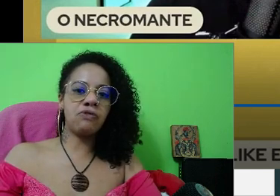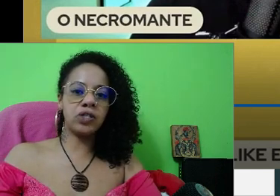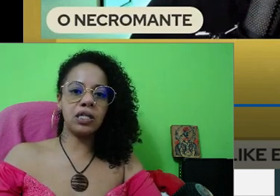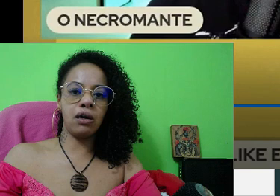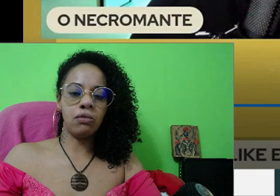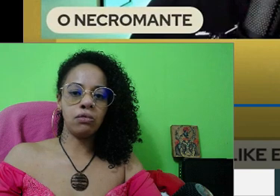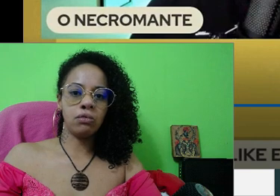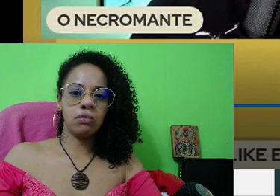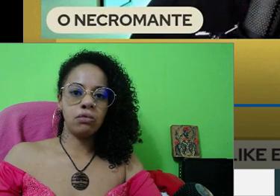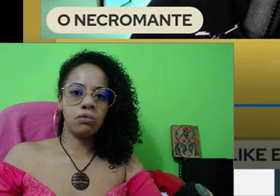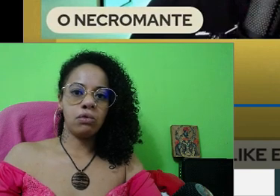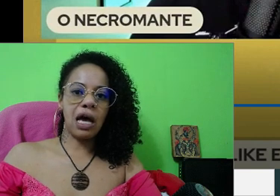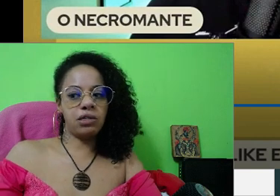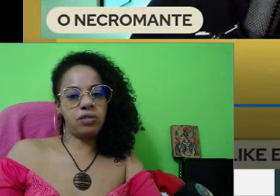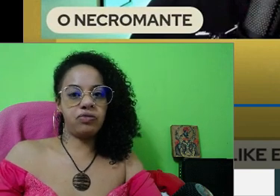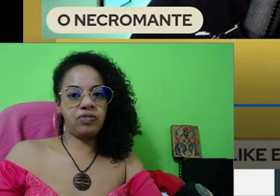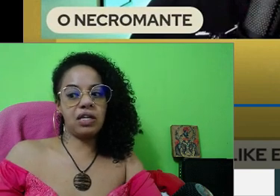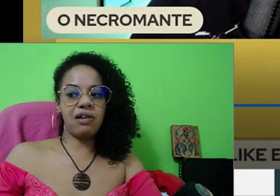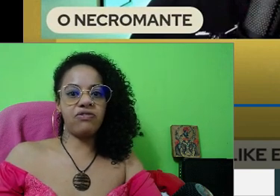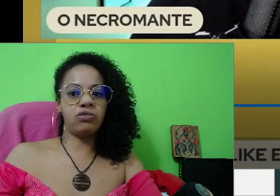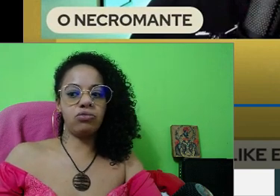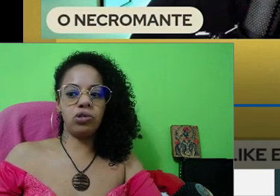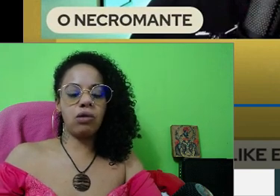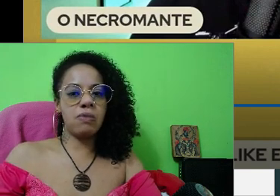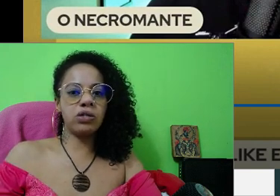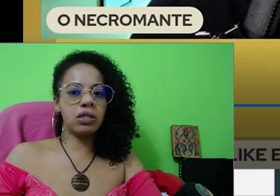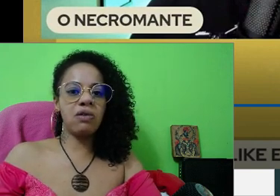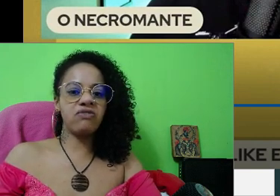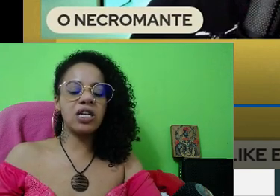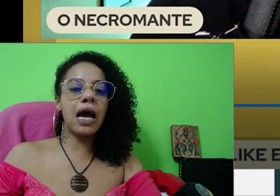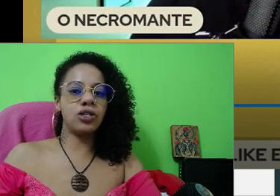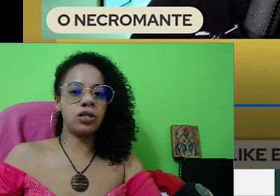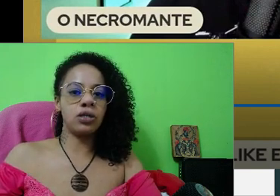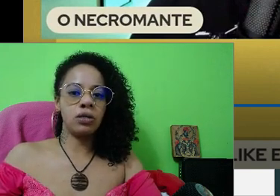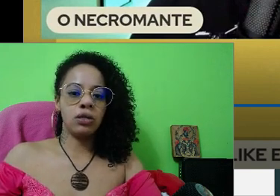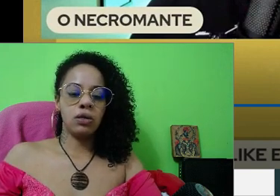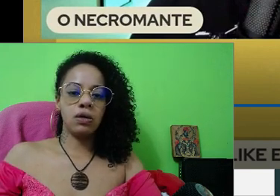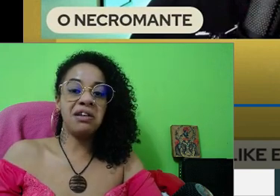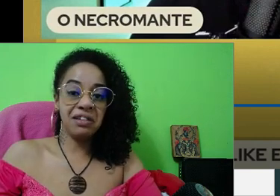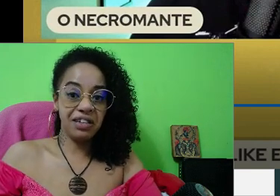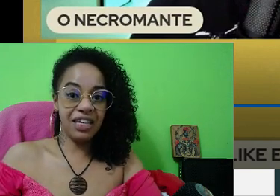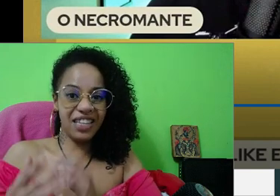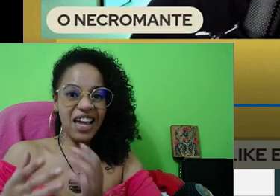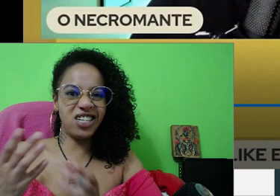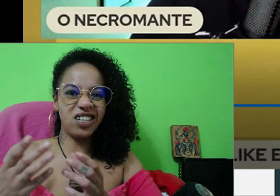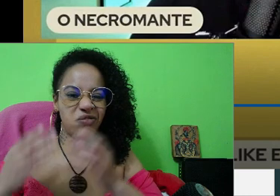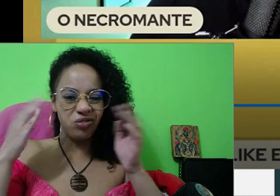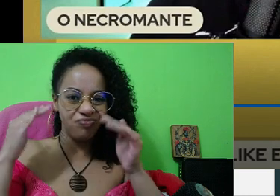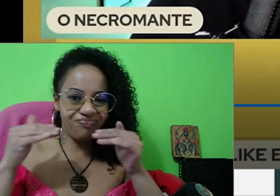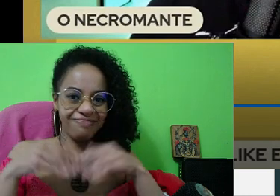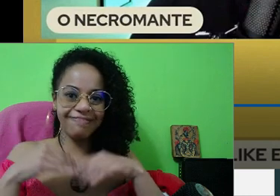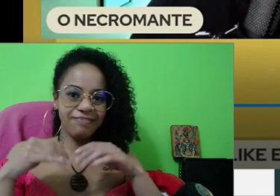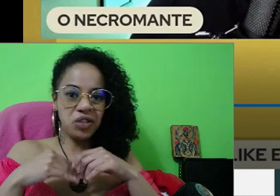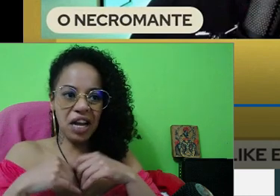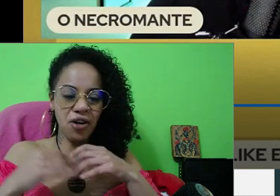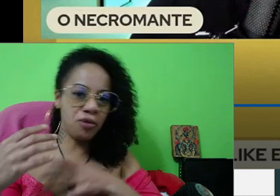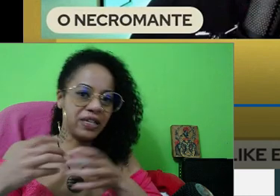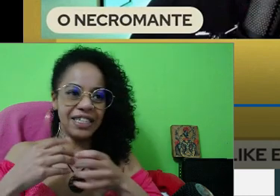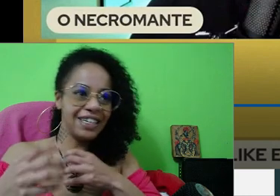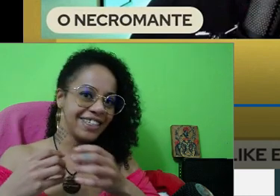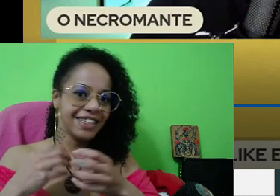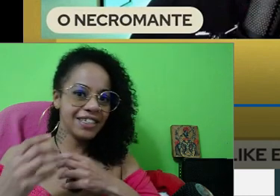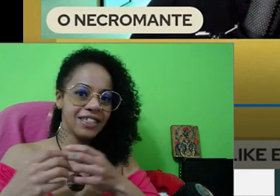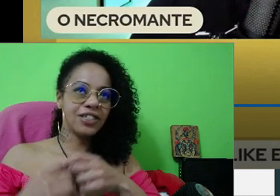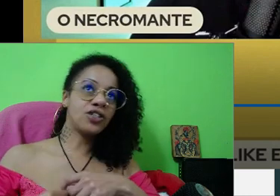foi isso que eu combinei com você aí isso você tá falando isso é uma coisa que não é verdade entende como não